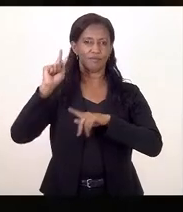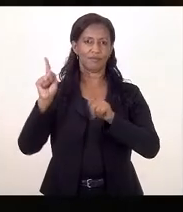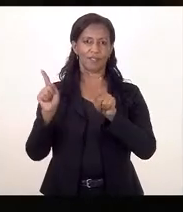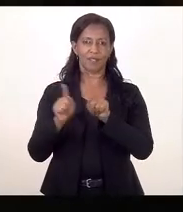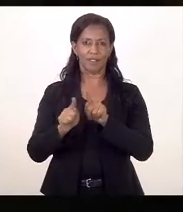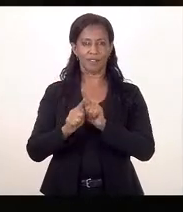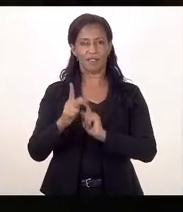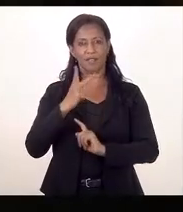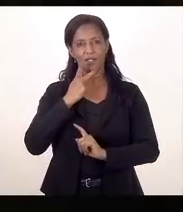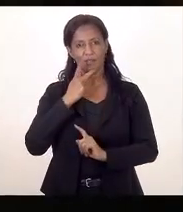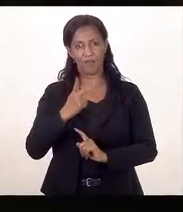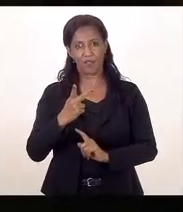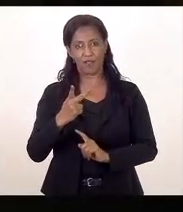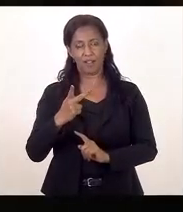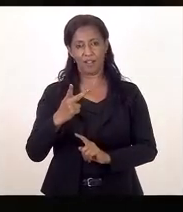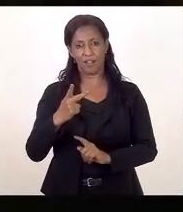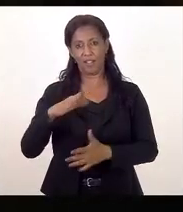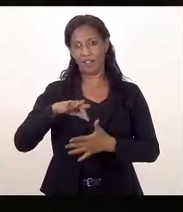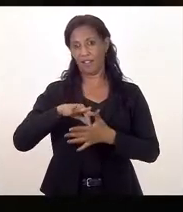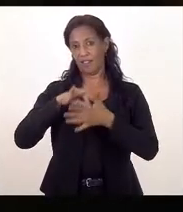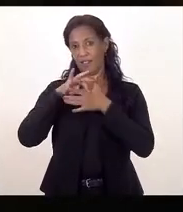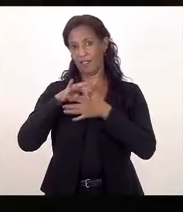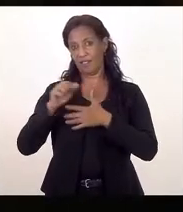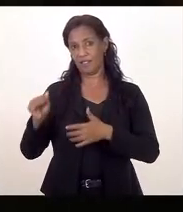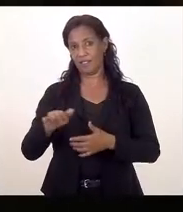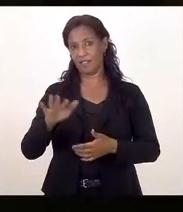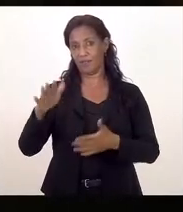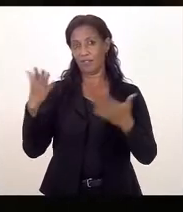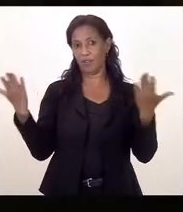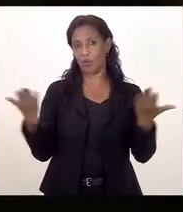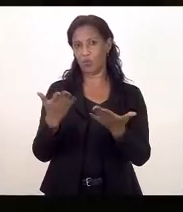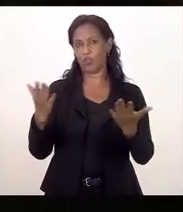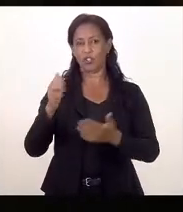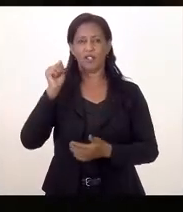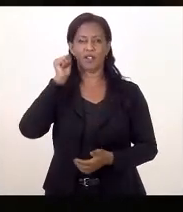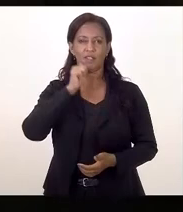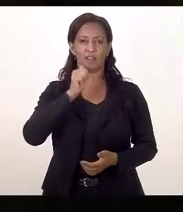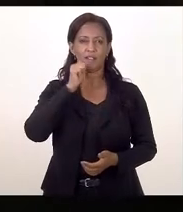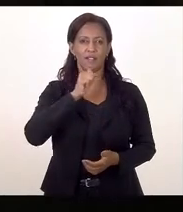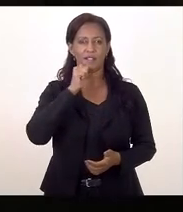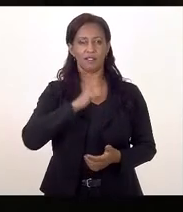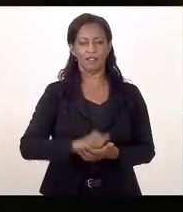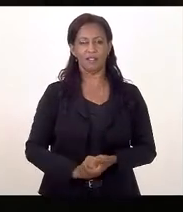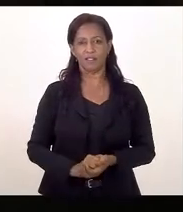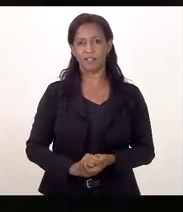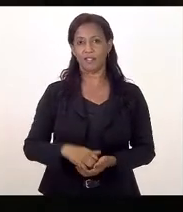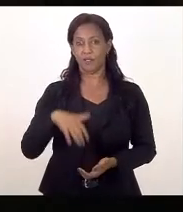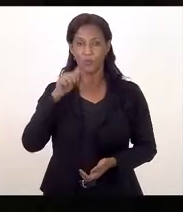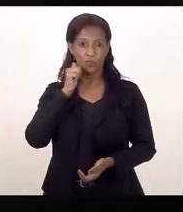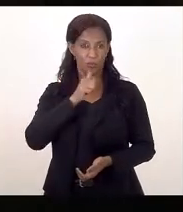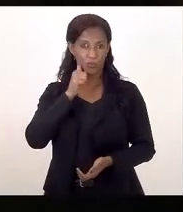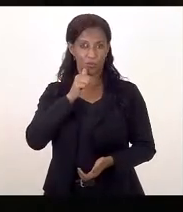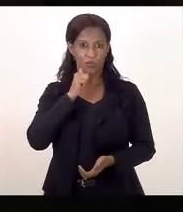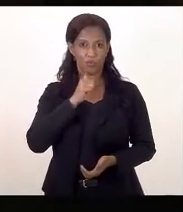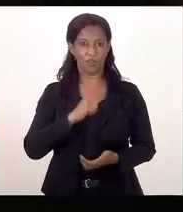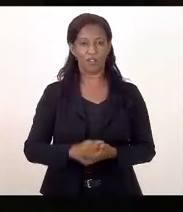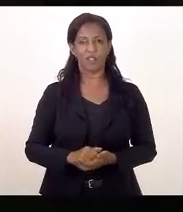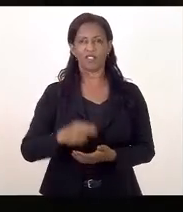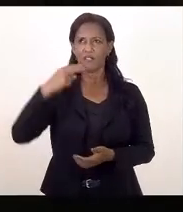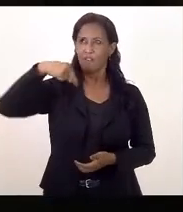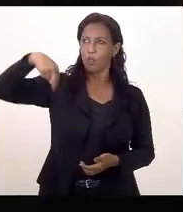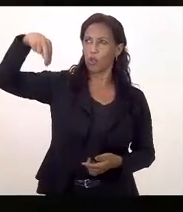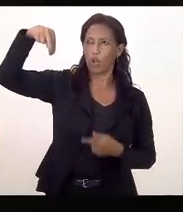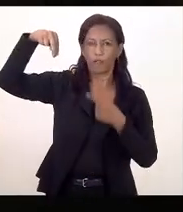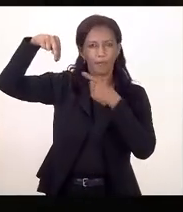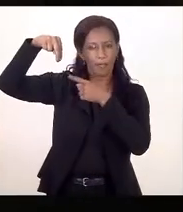dizer que liderança na favela, hoje, na periferia, são mulheres. São mulheres que vêm do Nordeste,